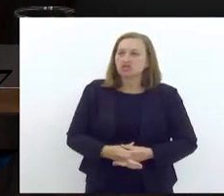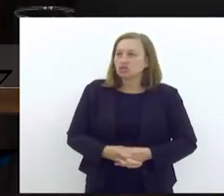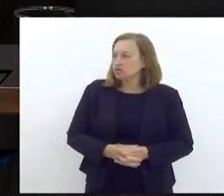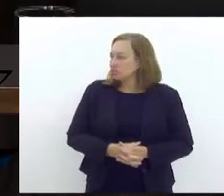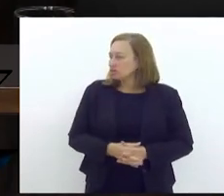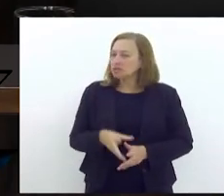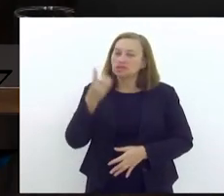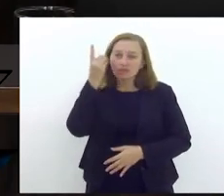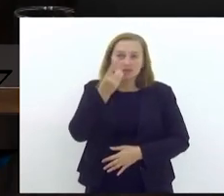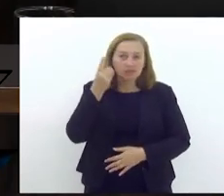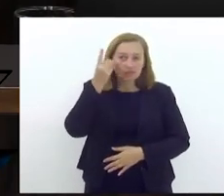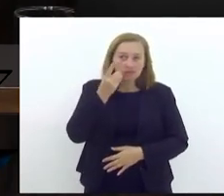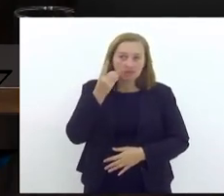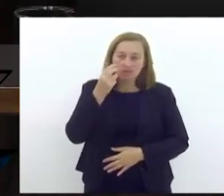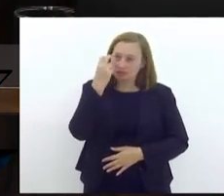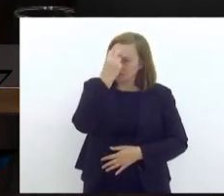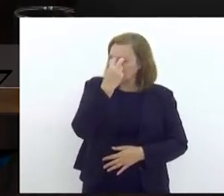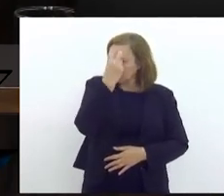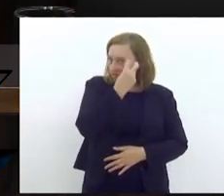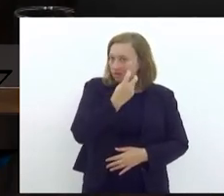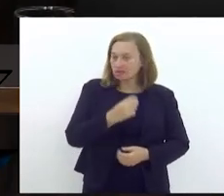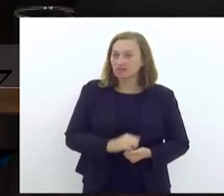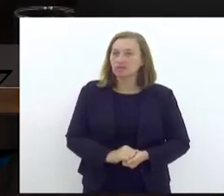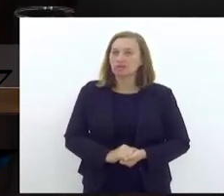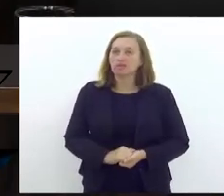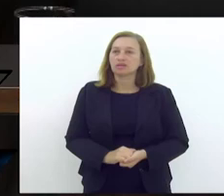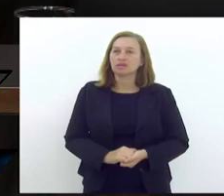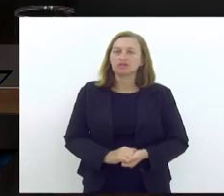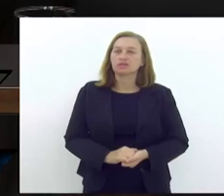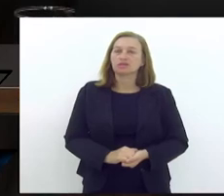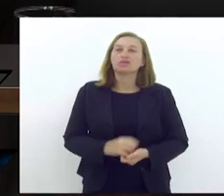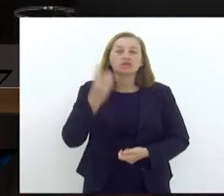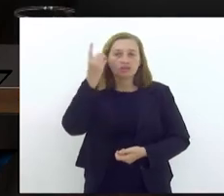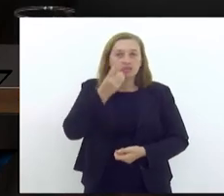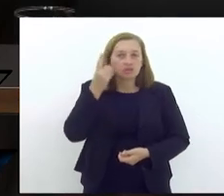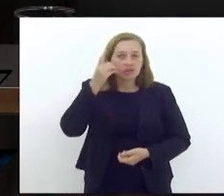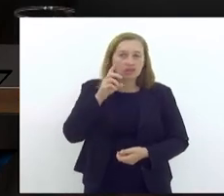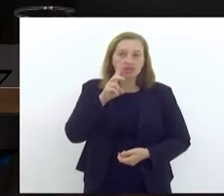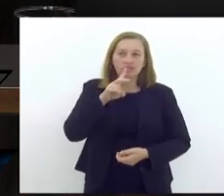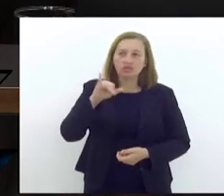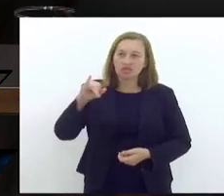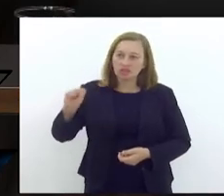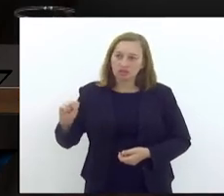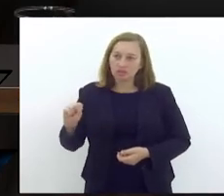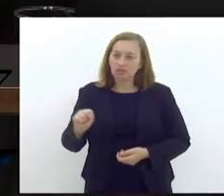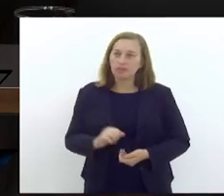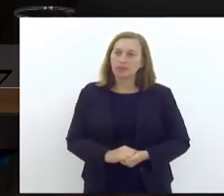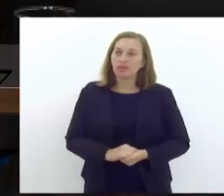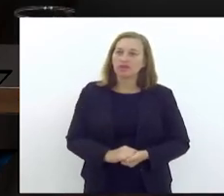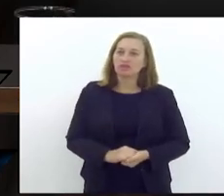Deputado Deputado Verônica Lima Deputado Vinícius cozzolino